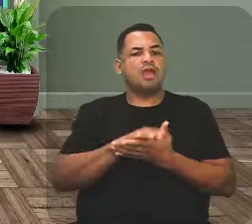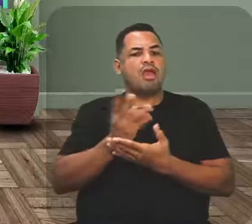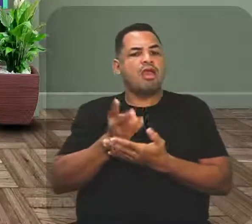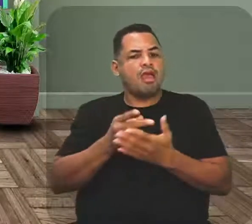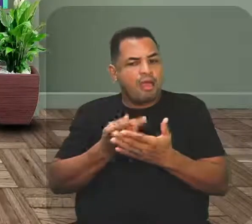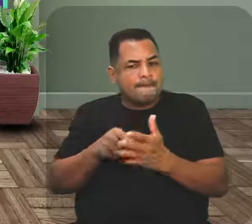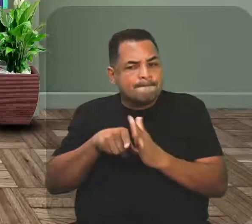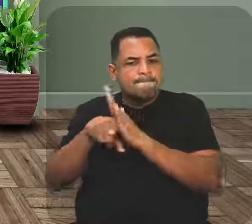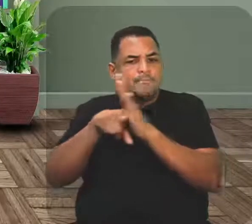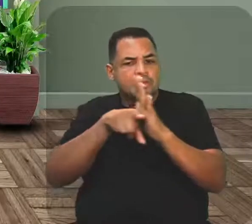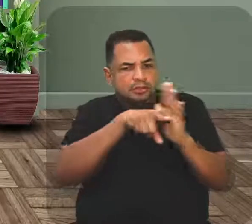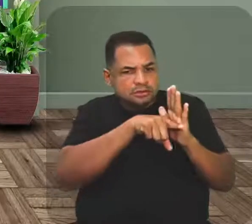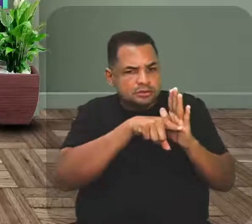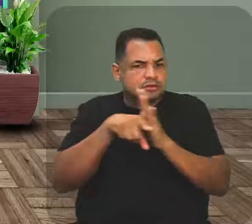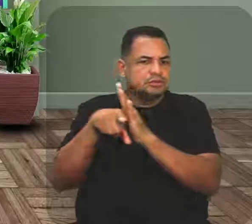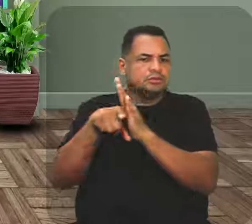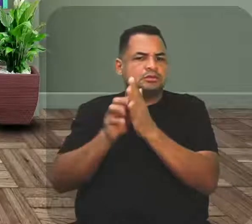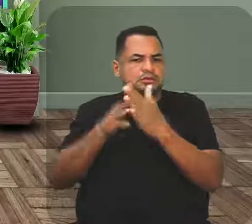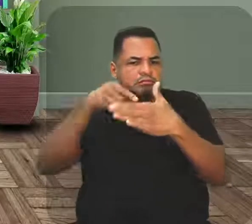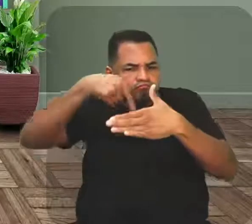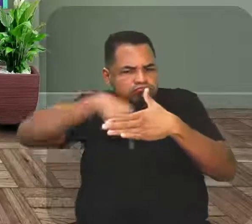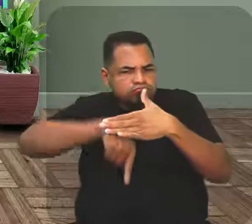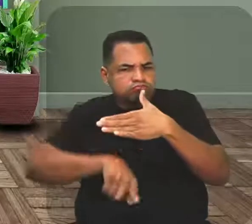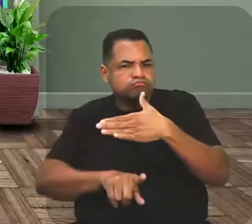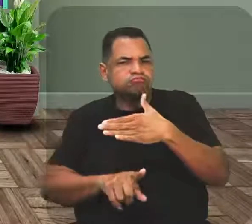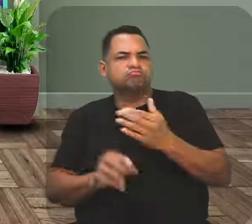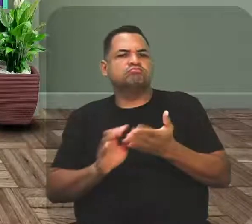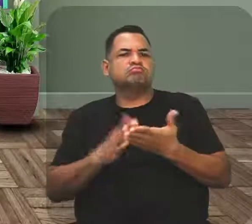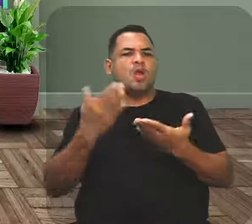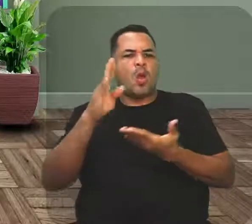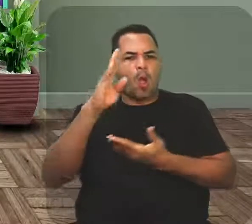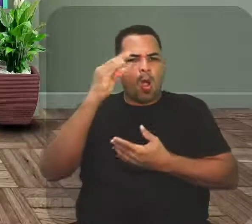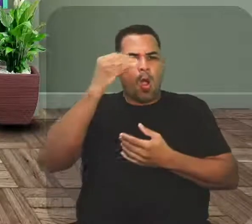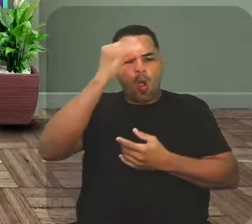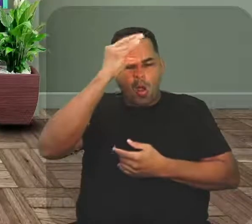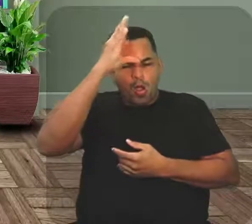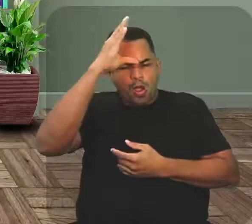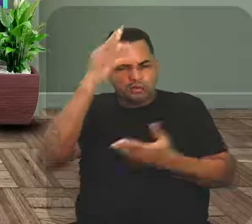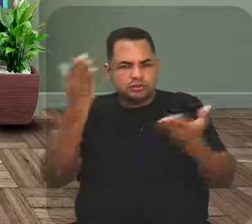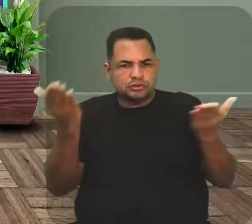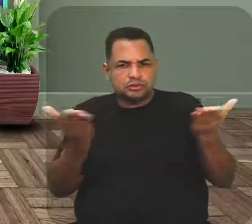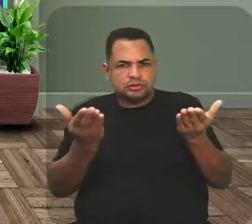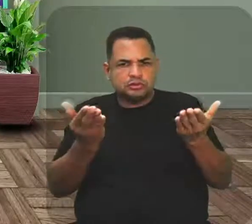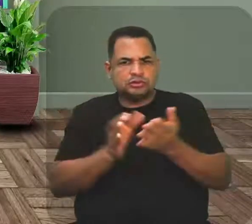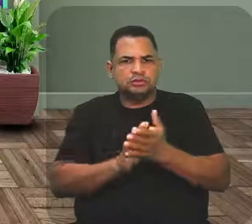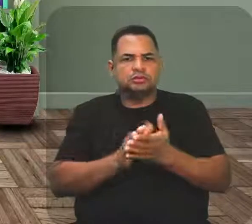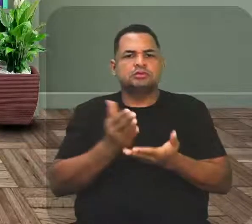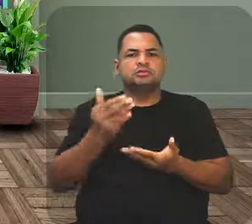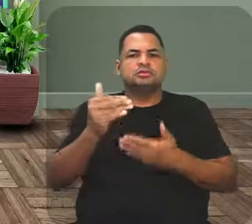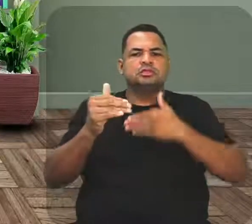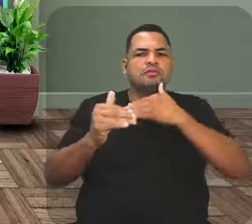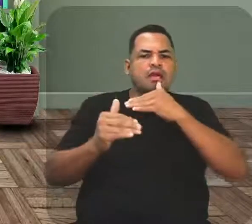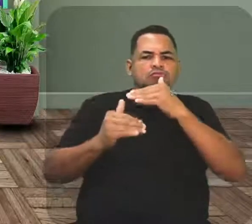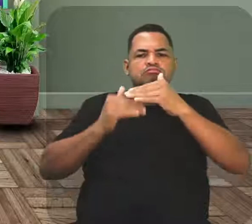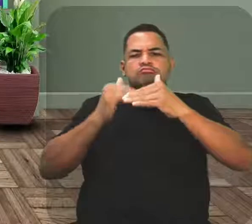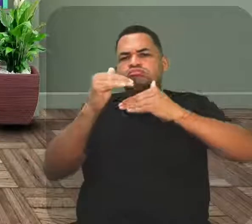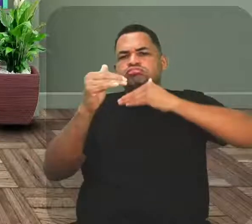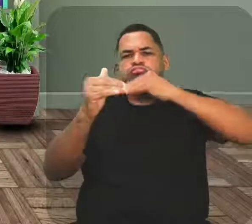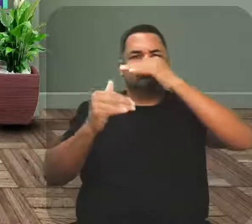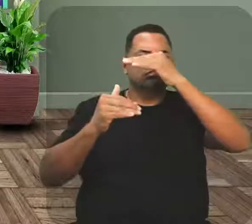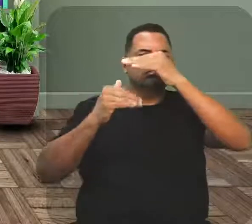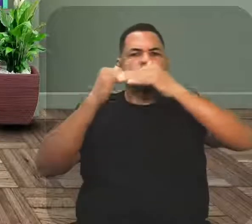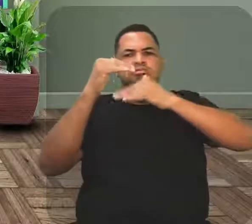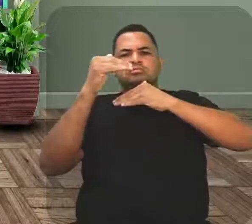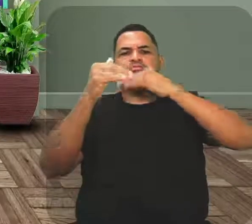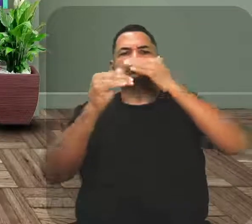pesquisa mais, né? Se aprofunda aí em relação a essa temática e assim você vai ganhando, né, se